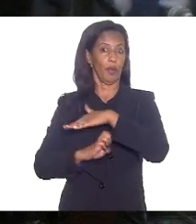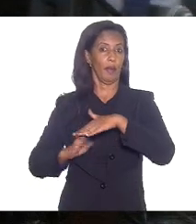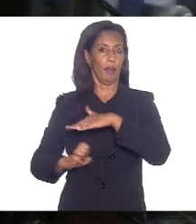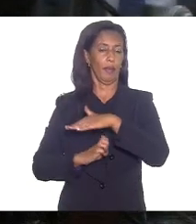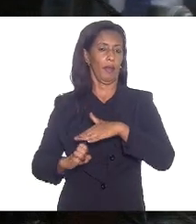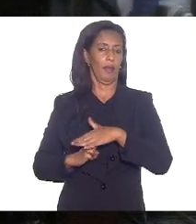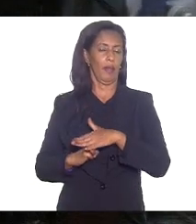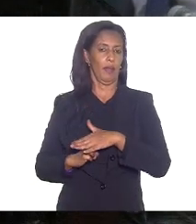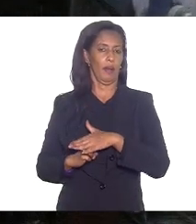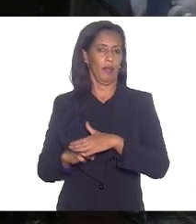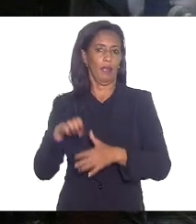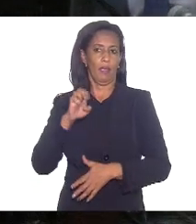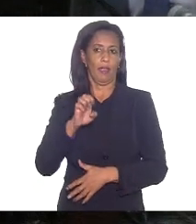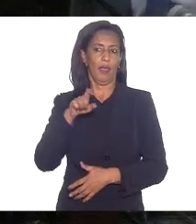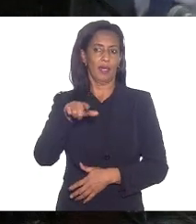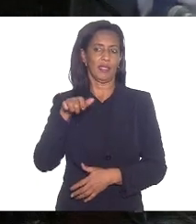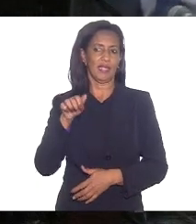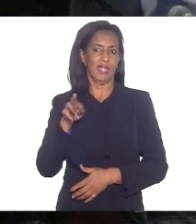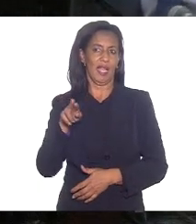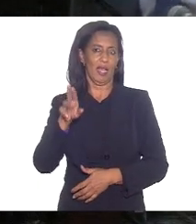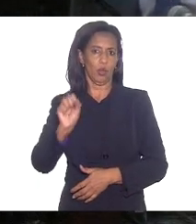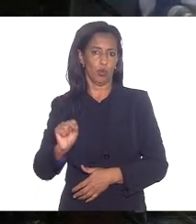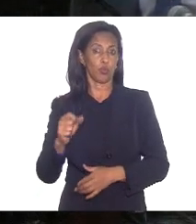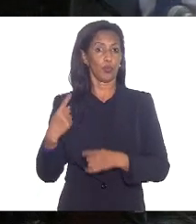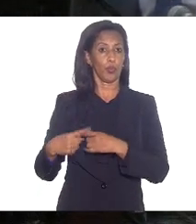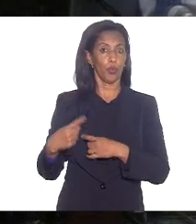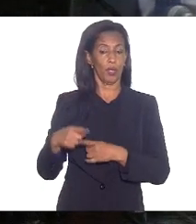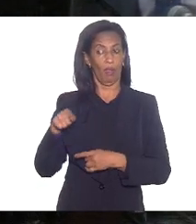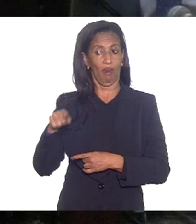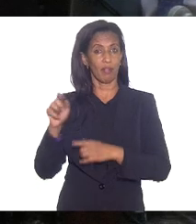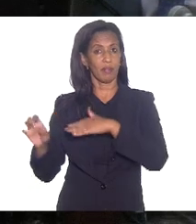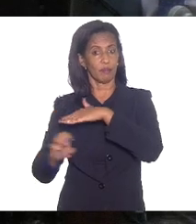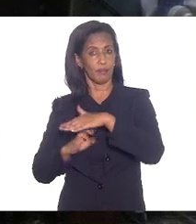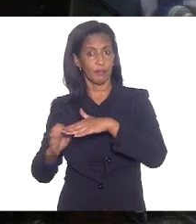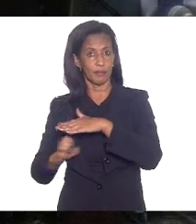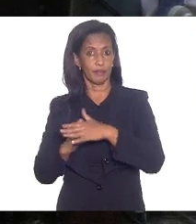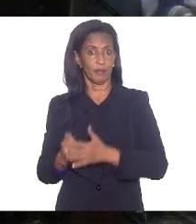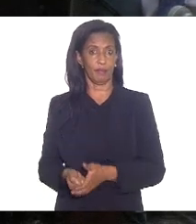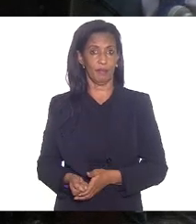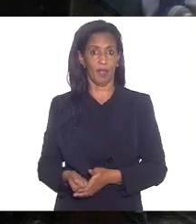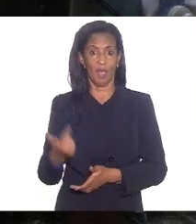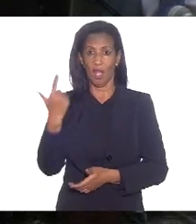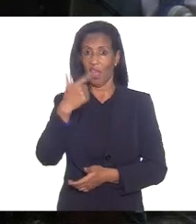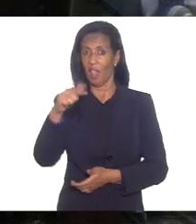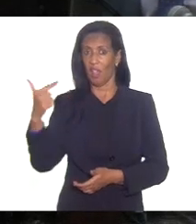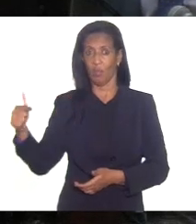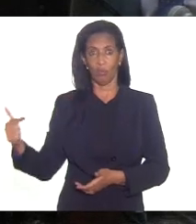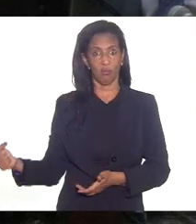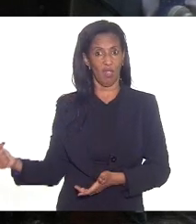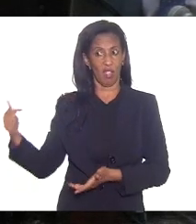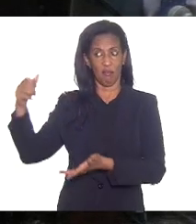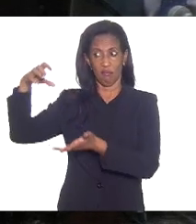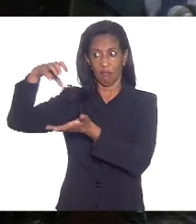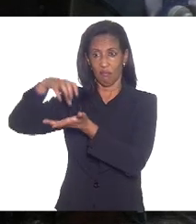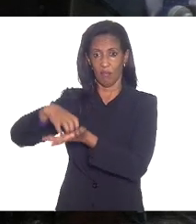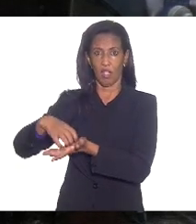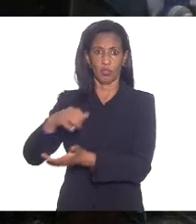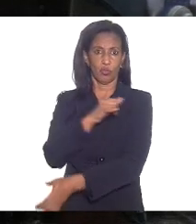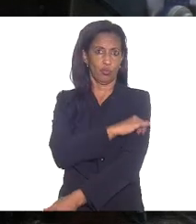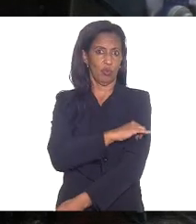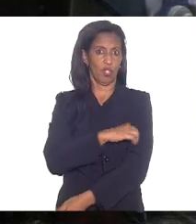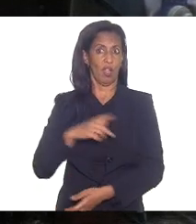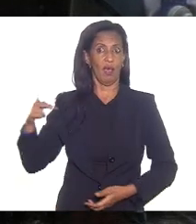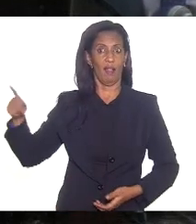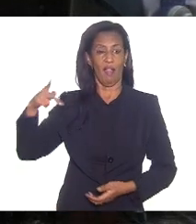Exatos, como o senhor bem colocou aqui. Por quê? Essa empresa, ela sequer tem sede no Rio de Janeiro. Era do